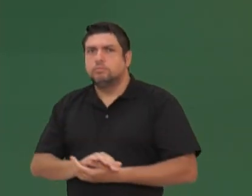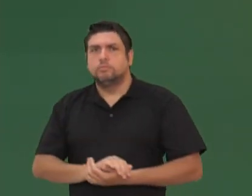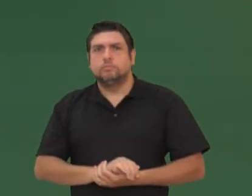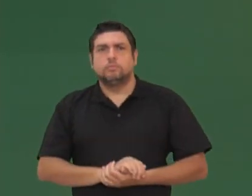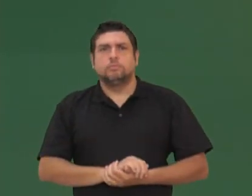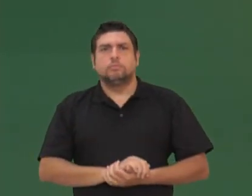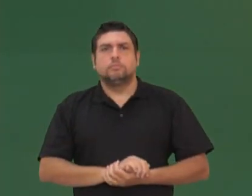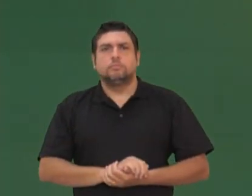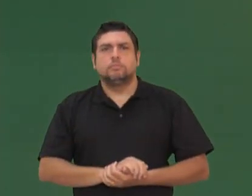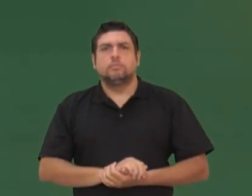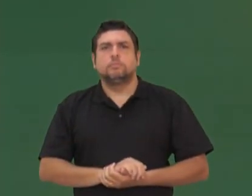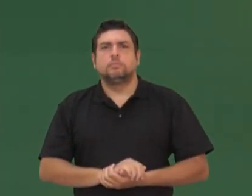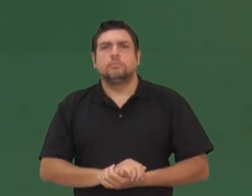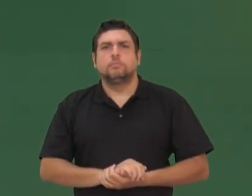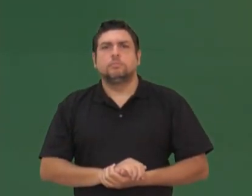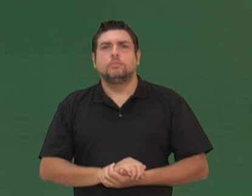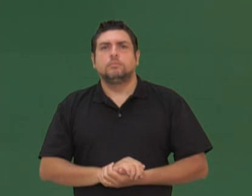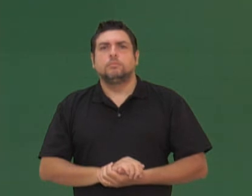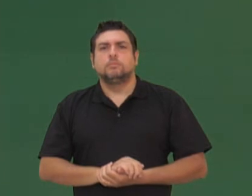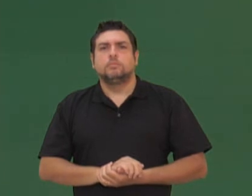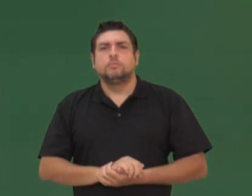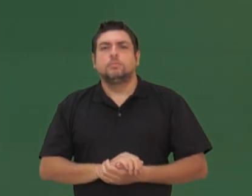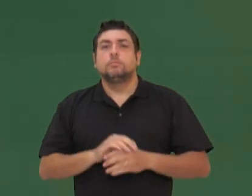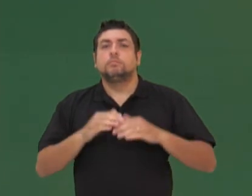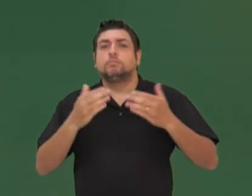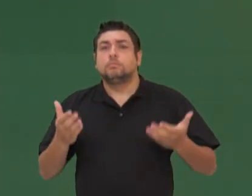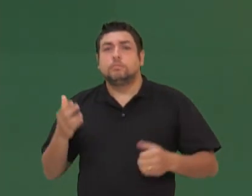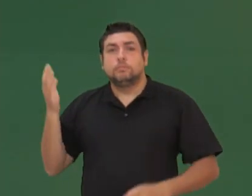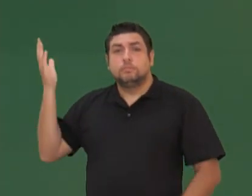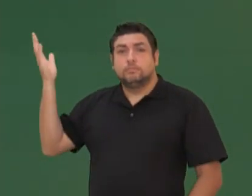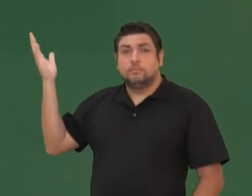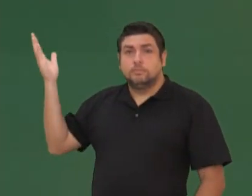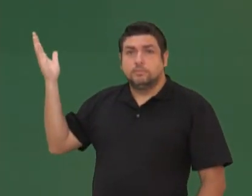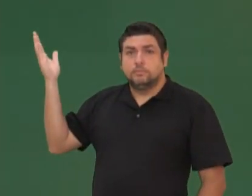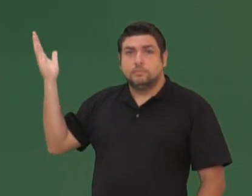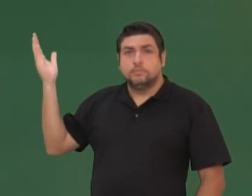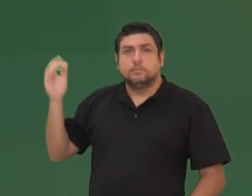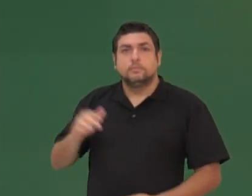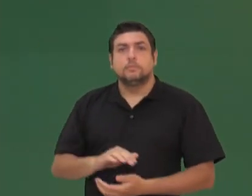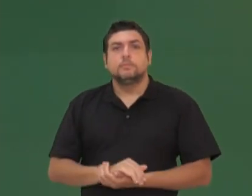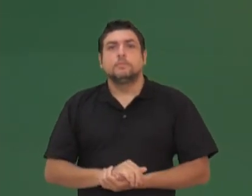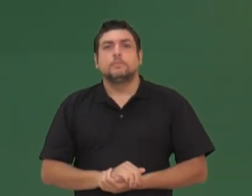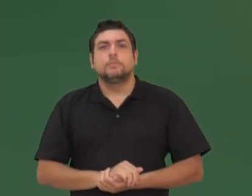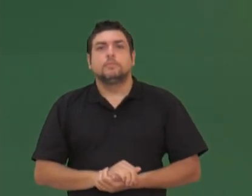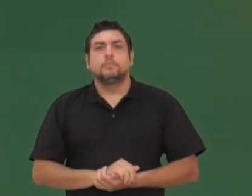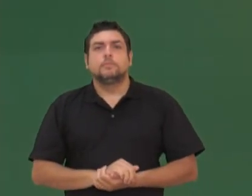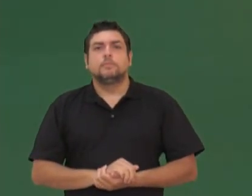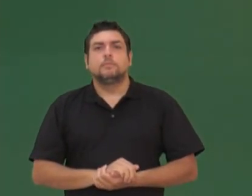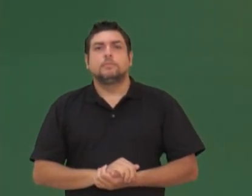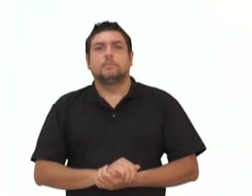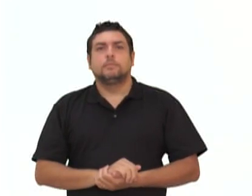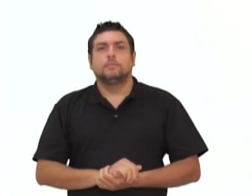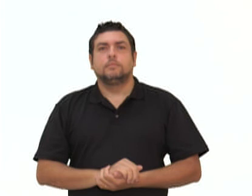Pues bien, aquí está entonces. El titular tiene como característica, como objetivo